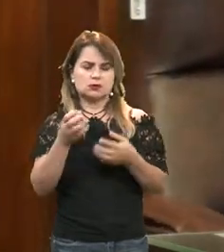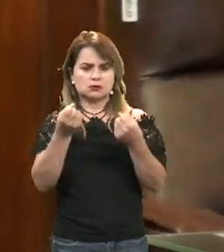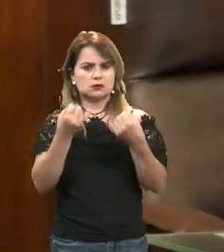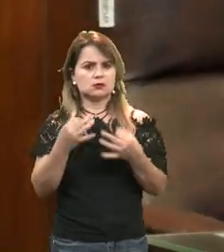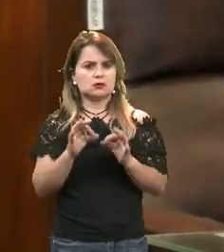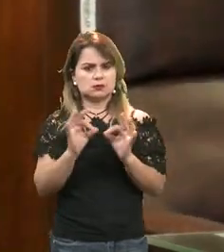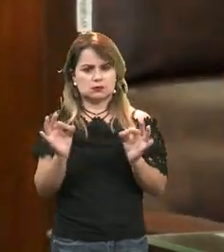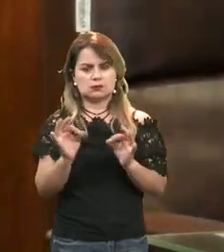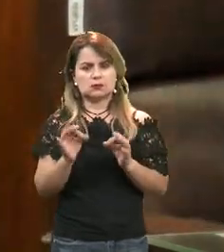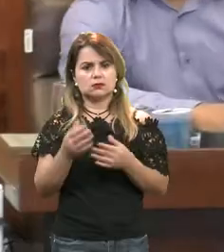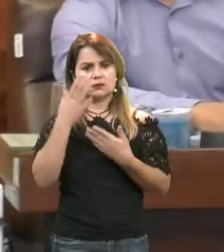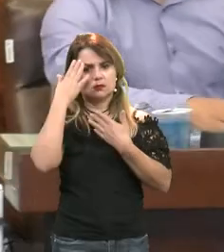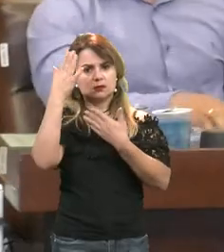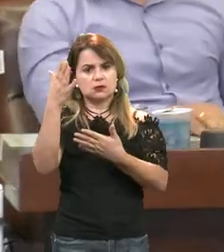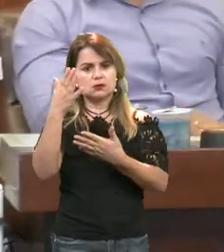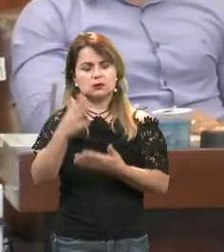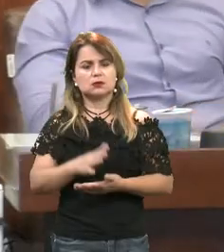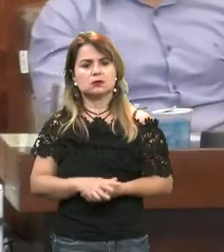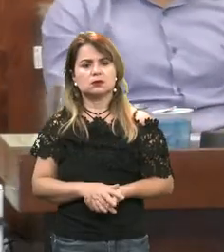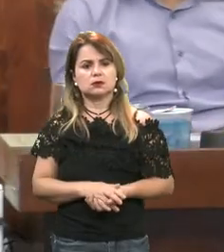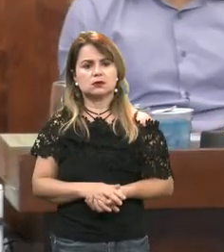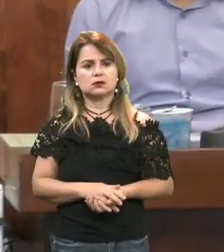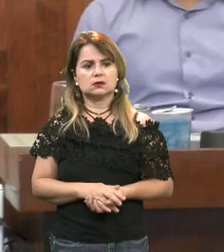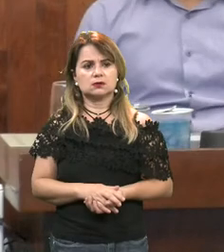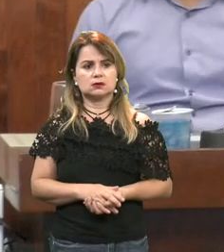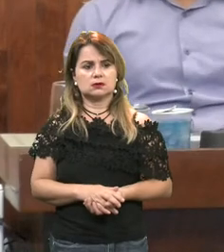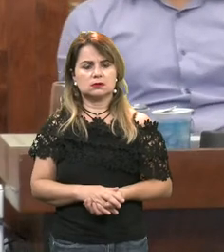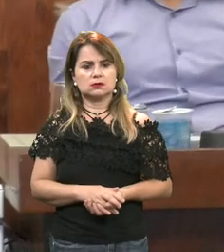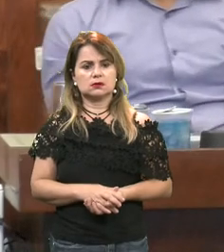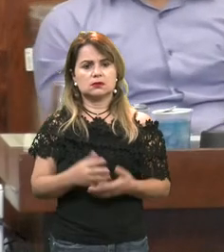importante. Obrigado. Obrigado, doutor.